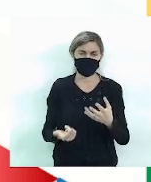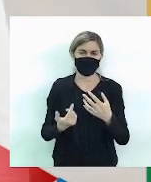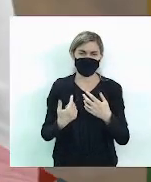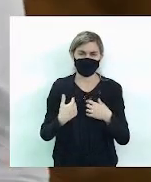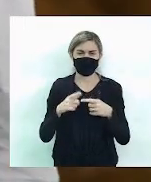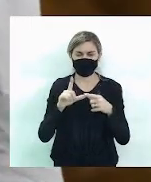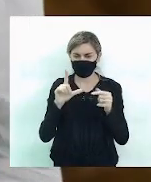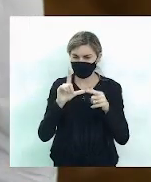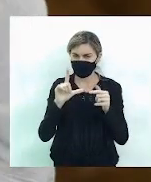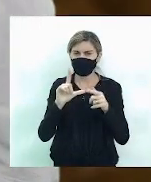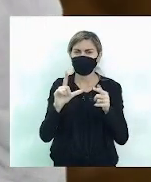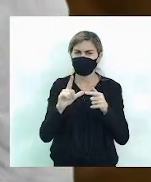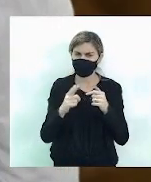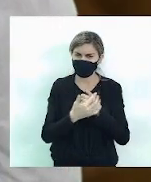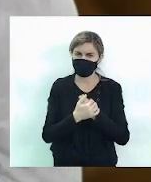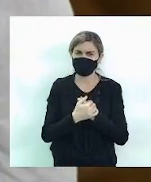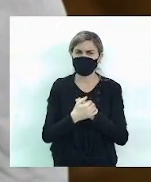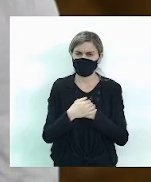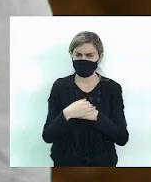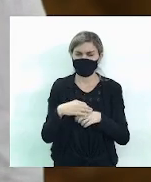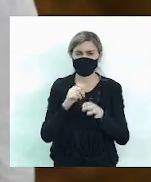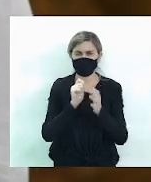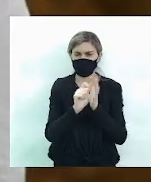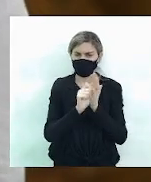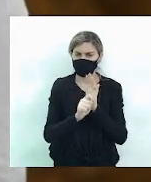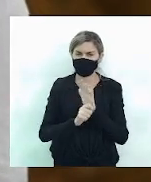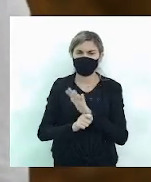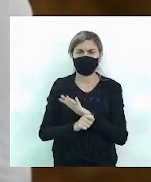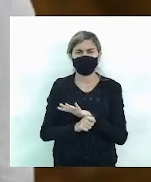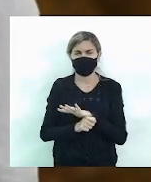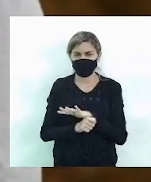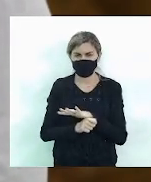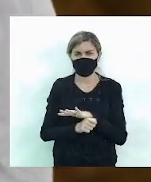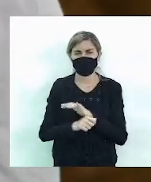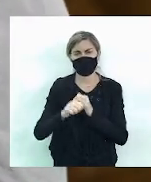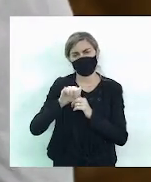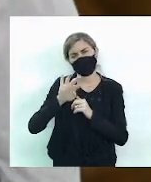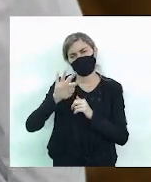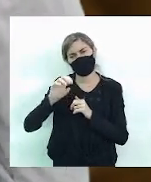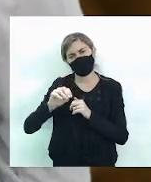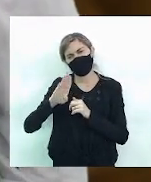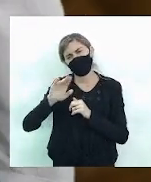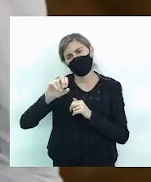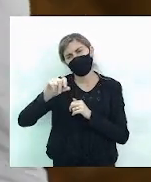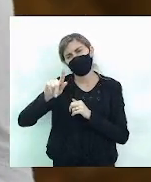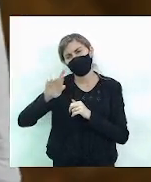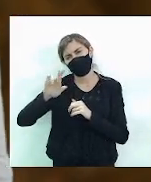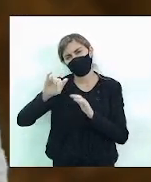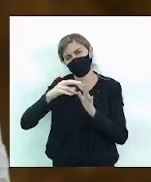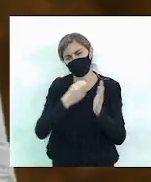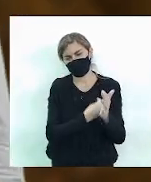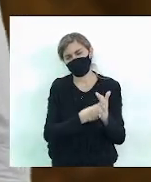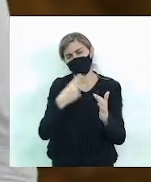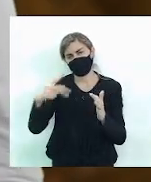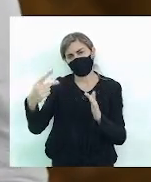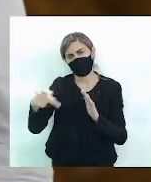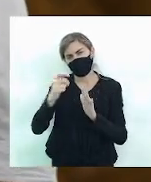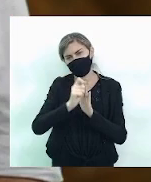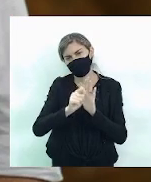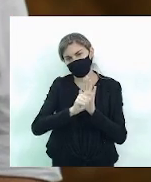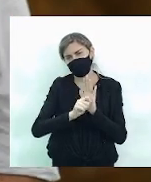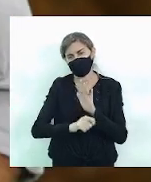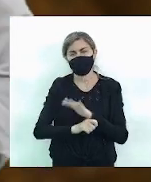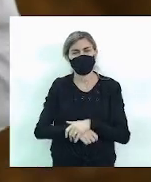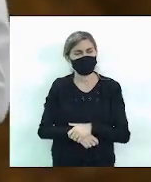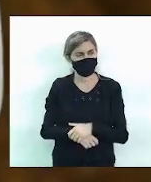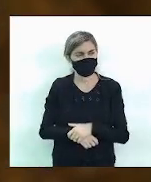aqui, engraçado que é uma letra de um teor meio ele é autobiográfico. Uma letra autobiográfica. Essa daí é, sem sombra de dúvida. Eu